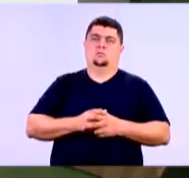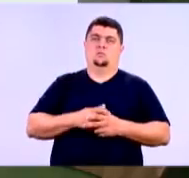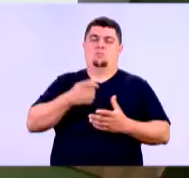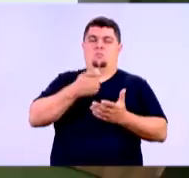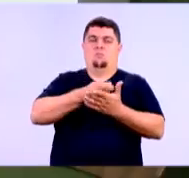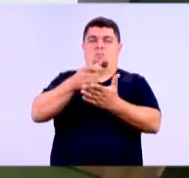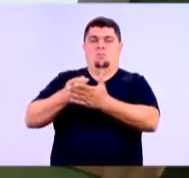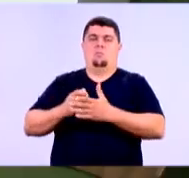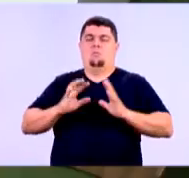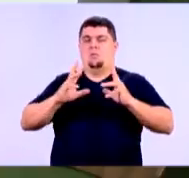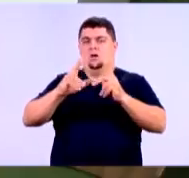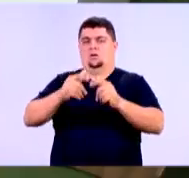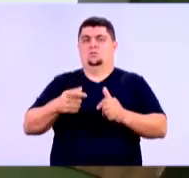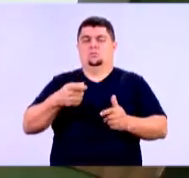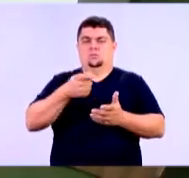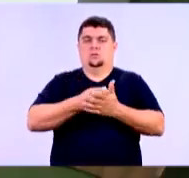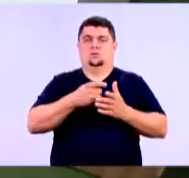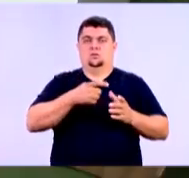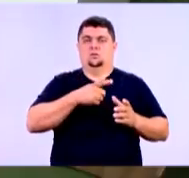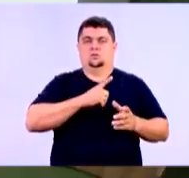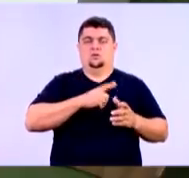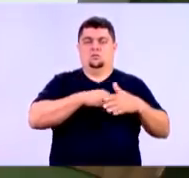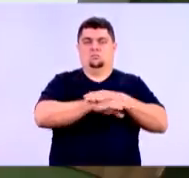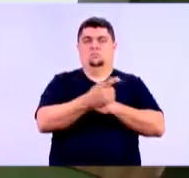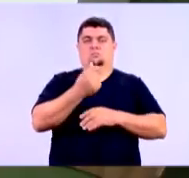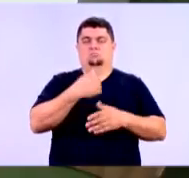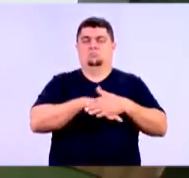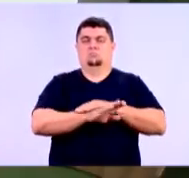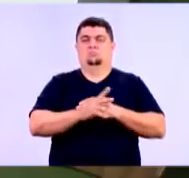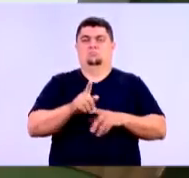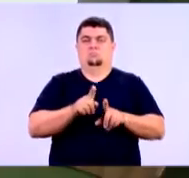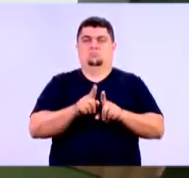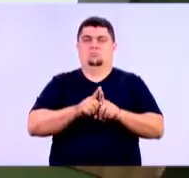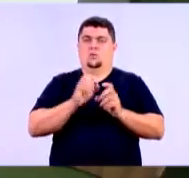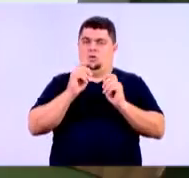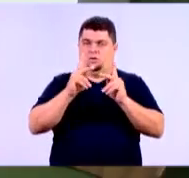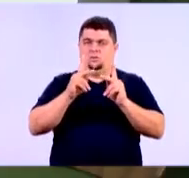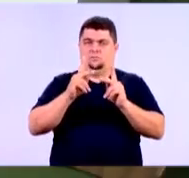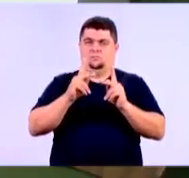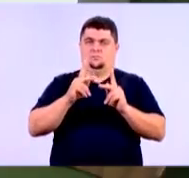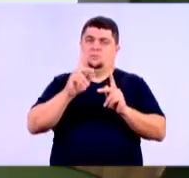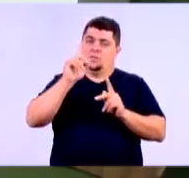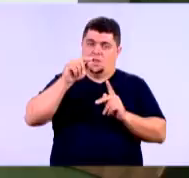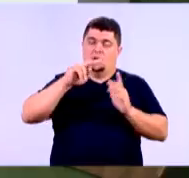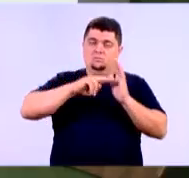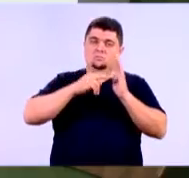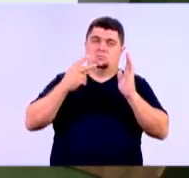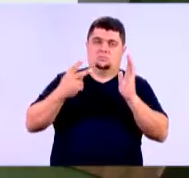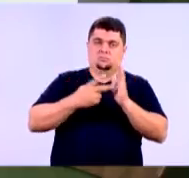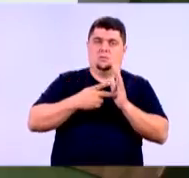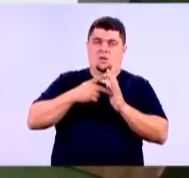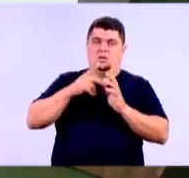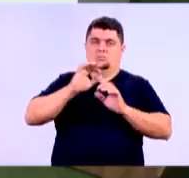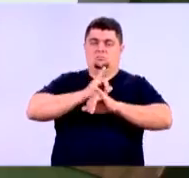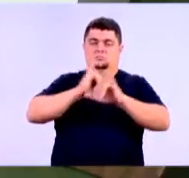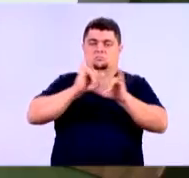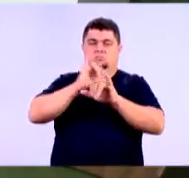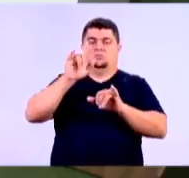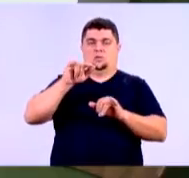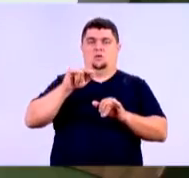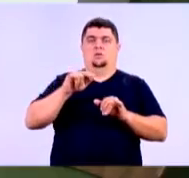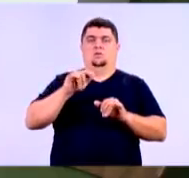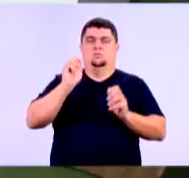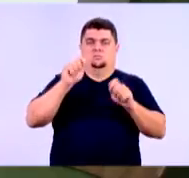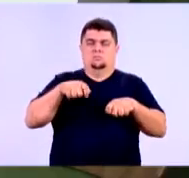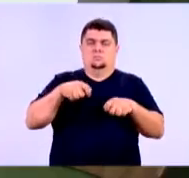dívidas e sobe o patrimônio dela, né? Patrimônio Paga e líquido. sobra. Sobe o patrimônio líquido. Ok? Então, isso que significa esses dados de liquidez. Eu